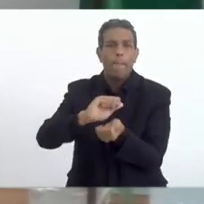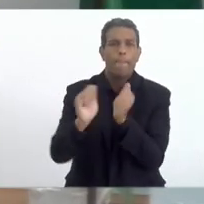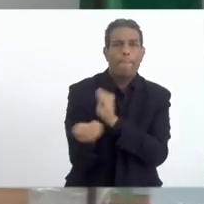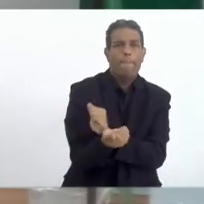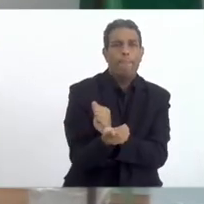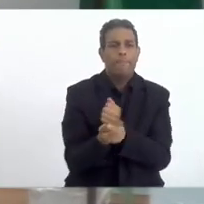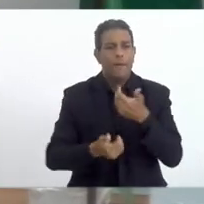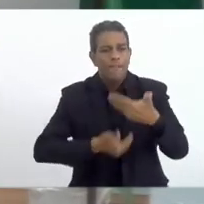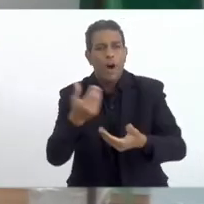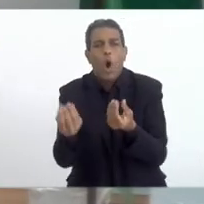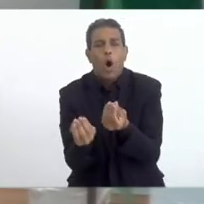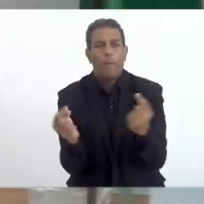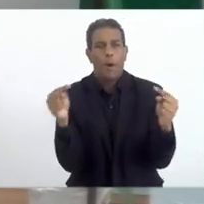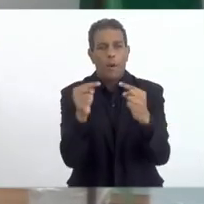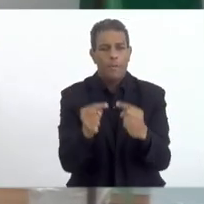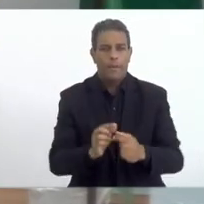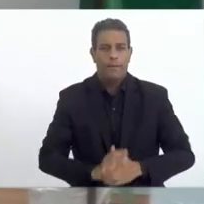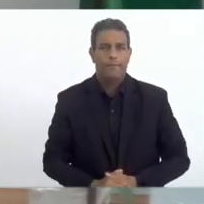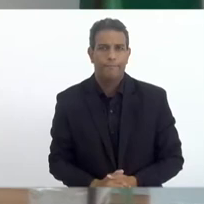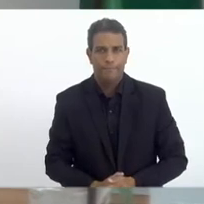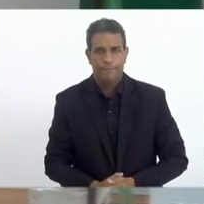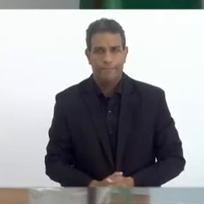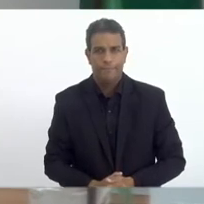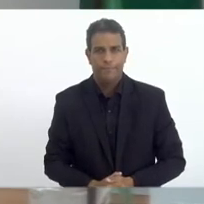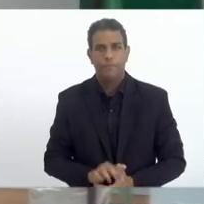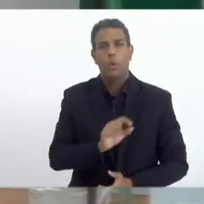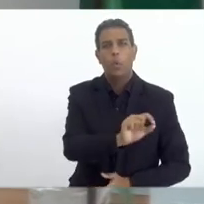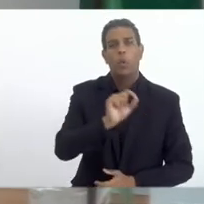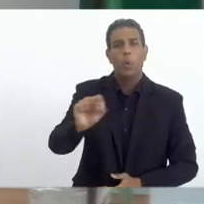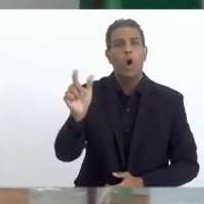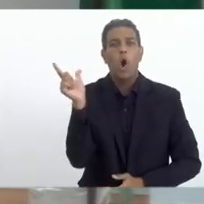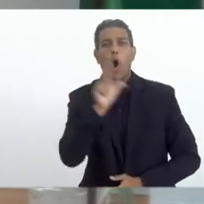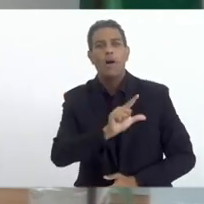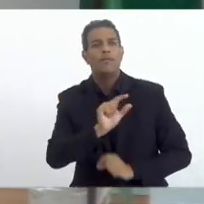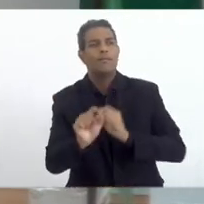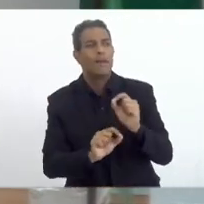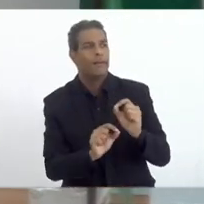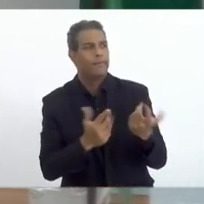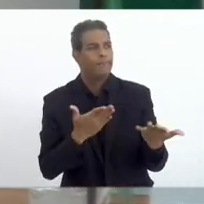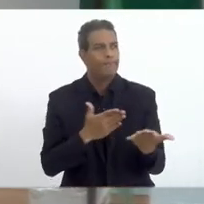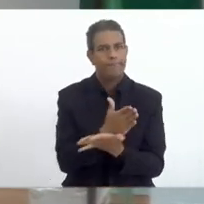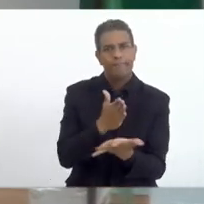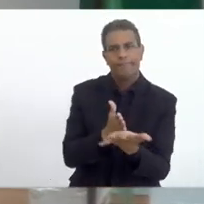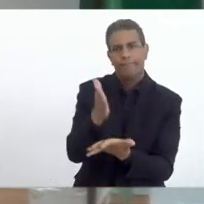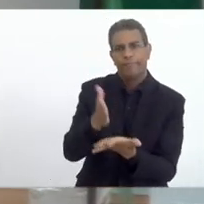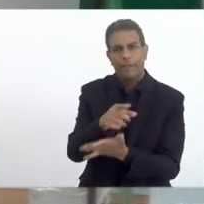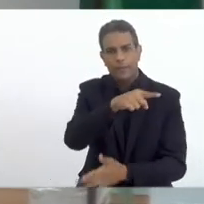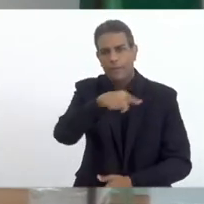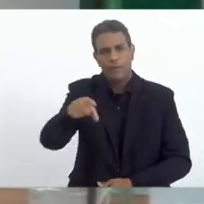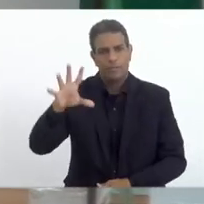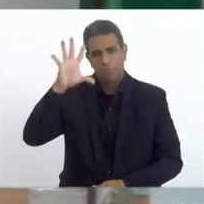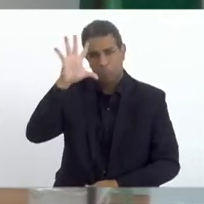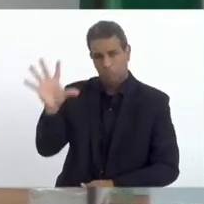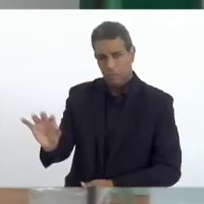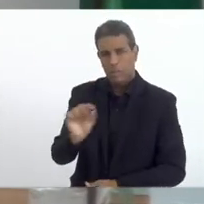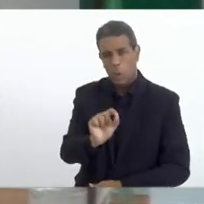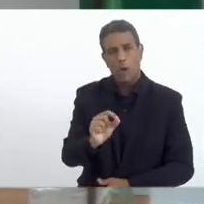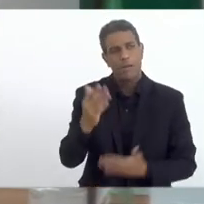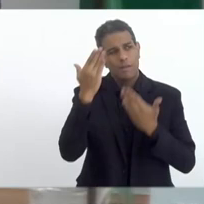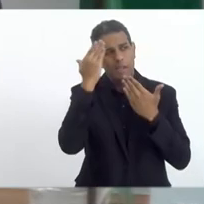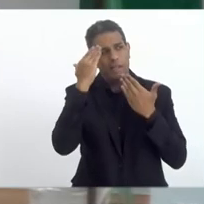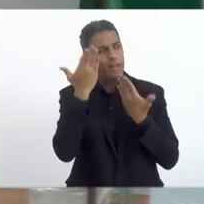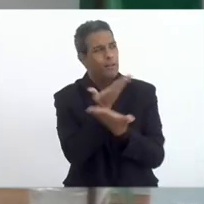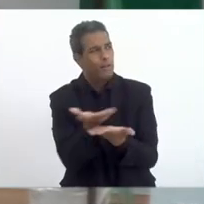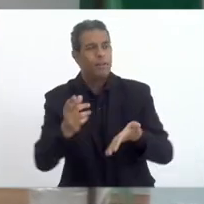se desdobrar pela frente. Porque muitas vezes, os senhores nem isso sabem, né? Os senhores, agradeço